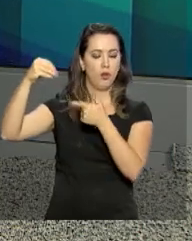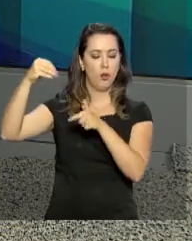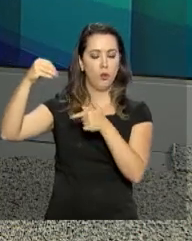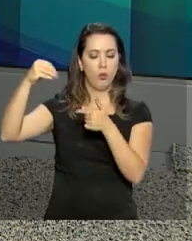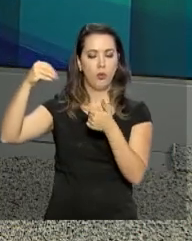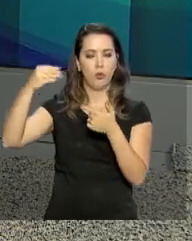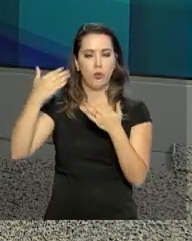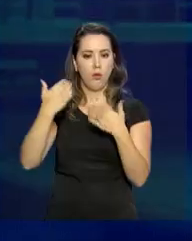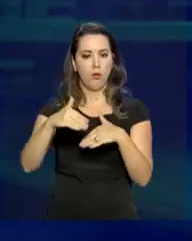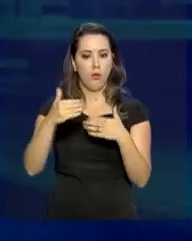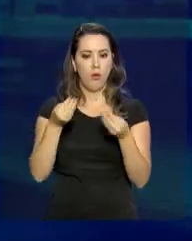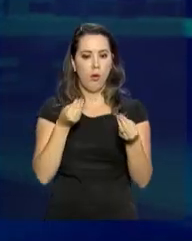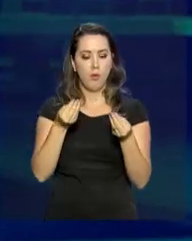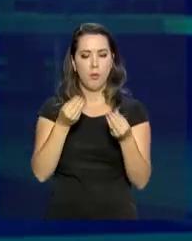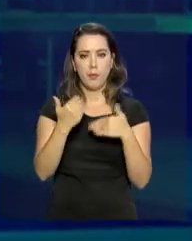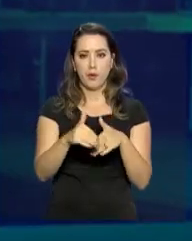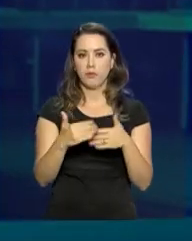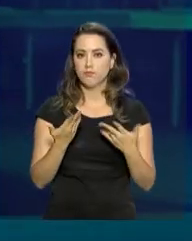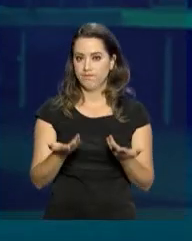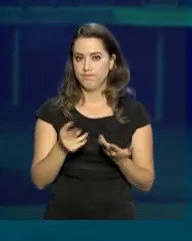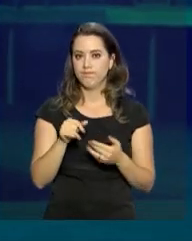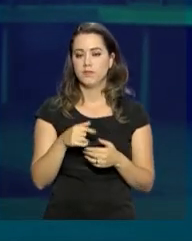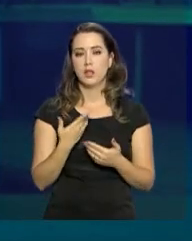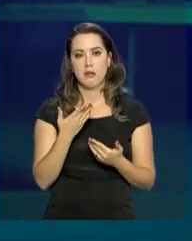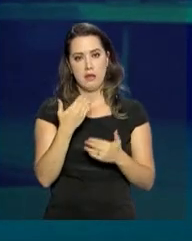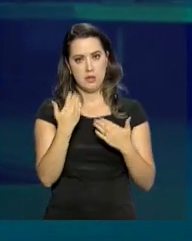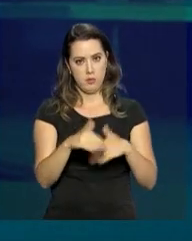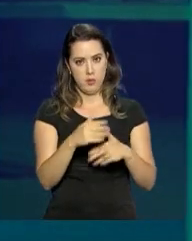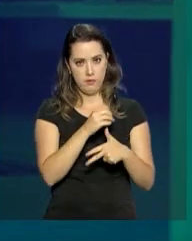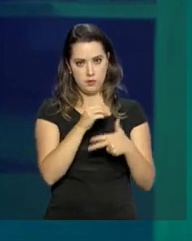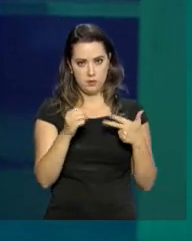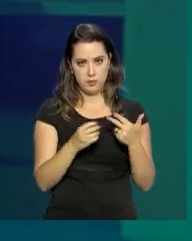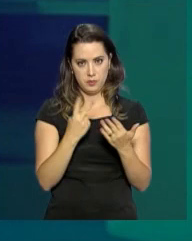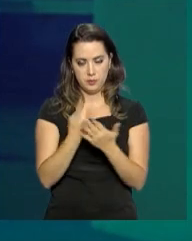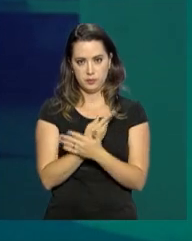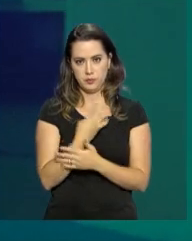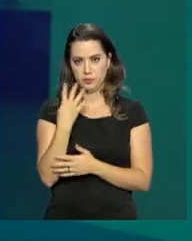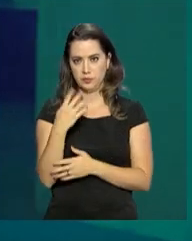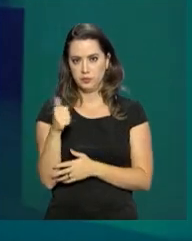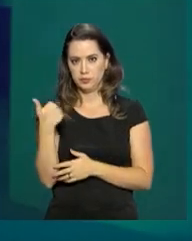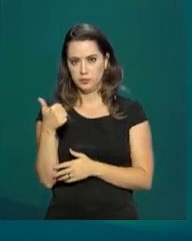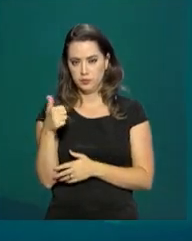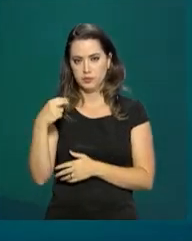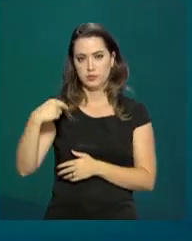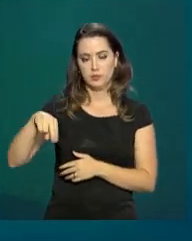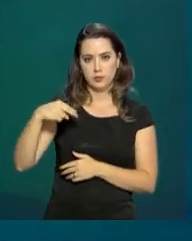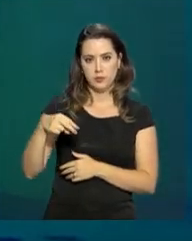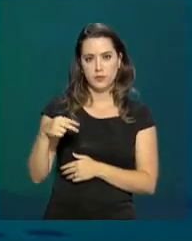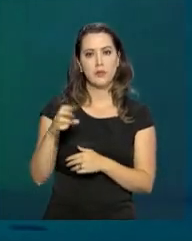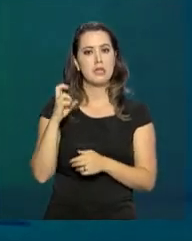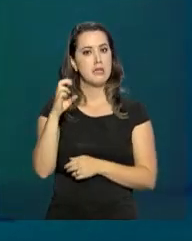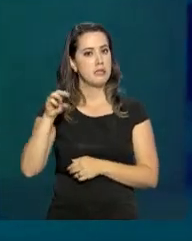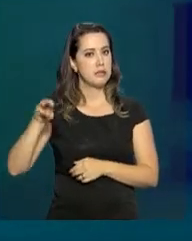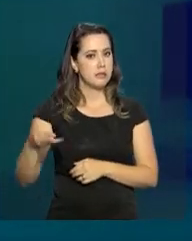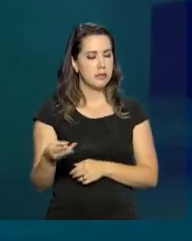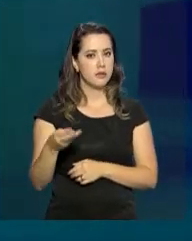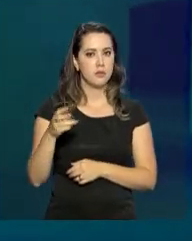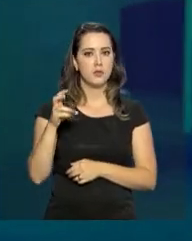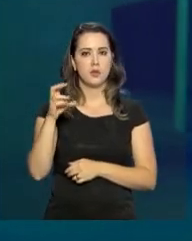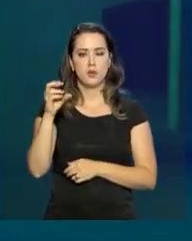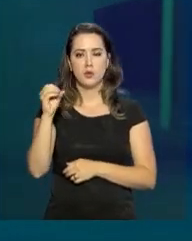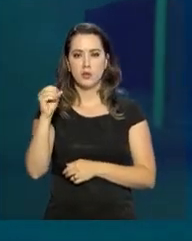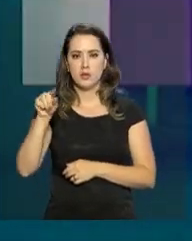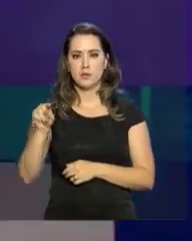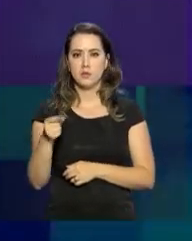elétrica as provas do enem serão aplicadas em todo o país nos dias 4 e 11 de novembro 5 milhões e